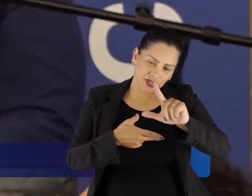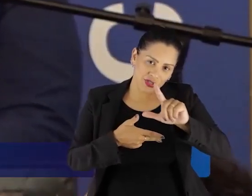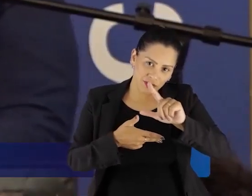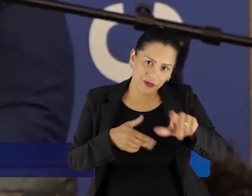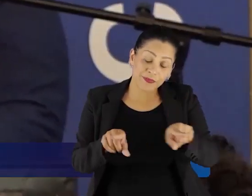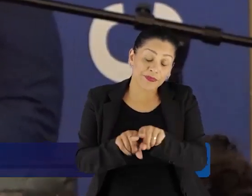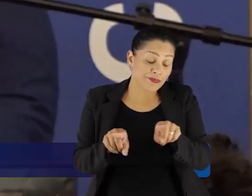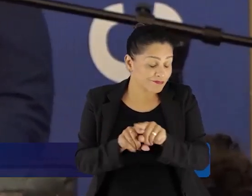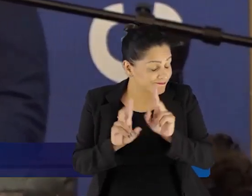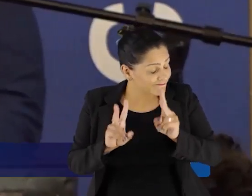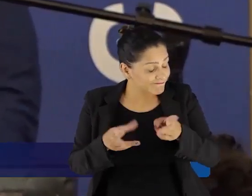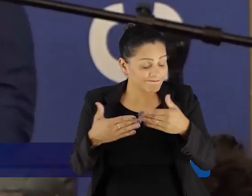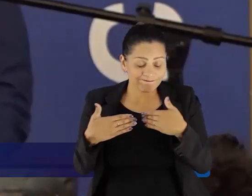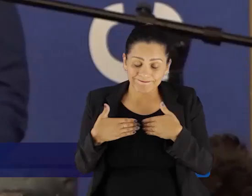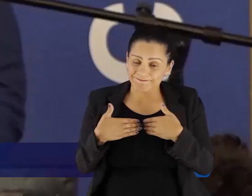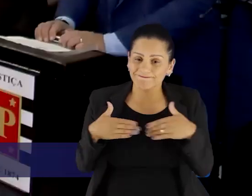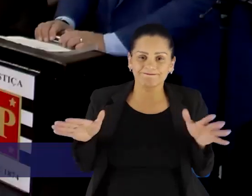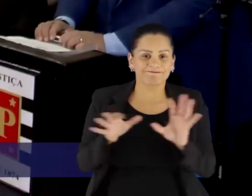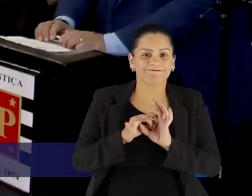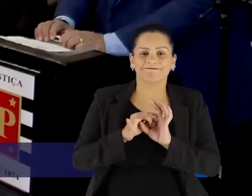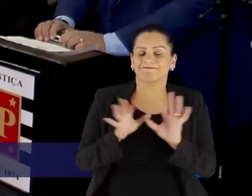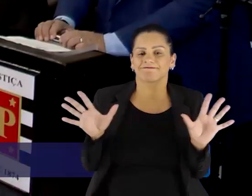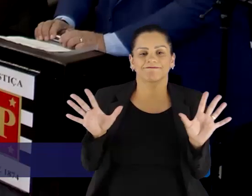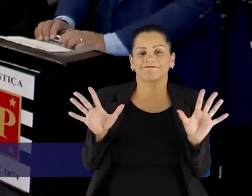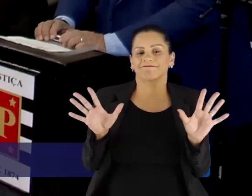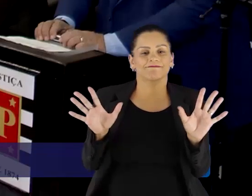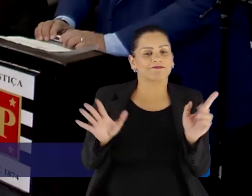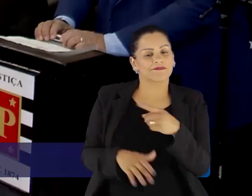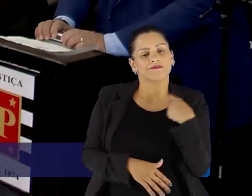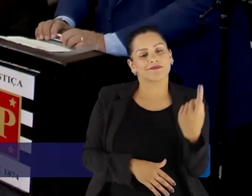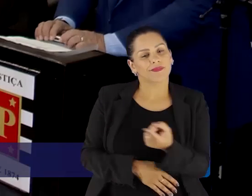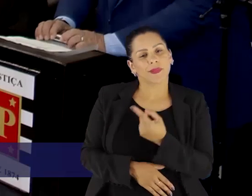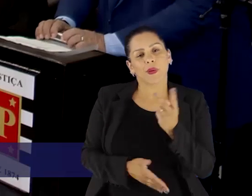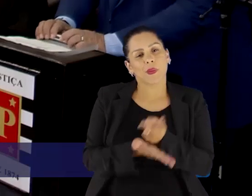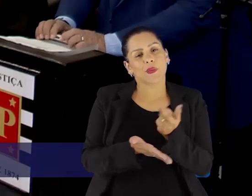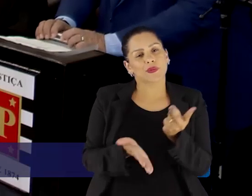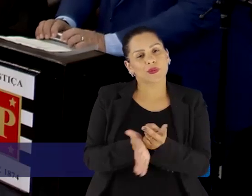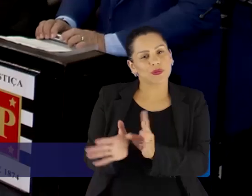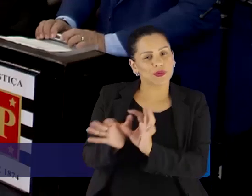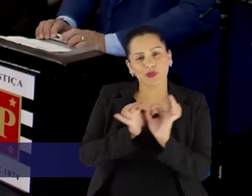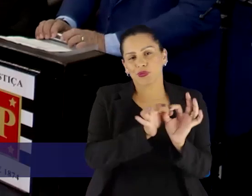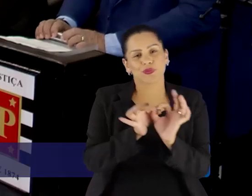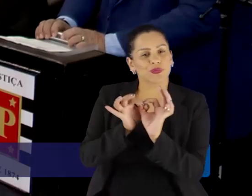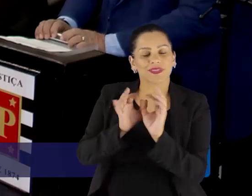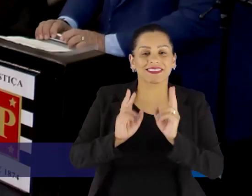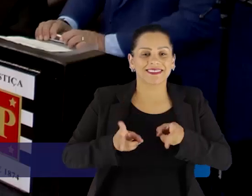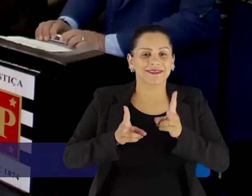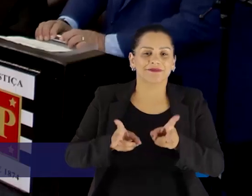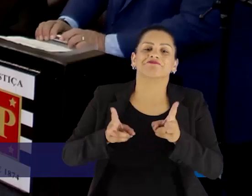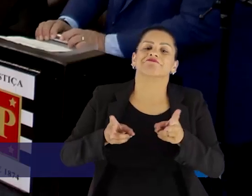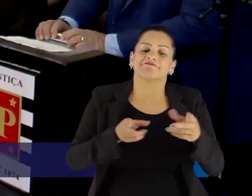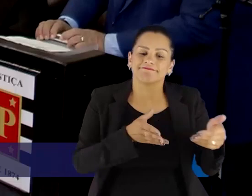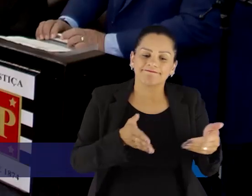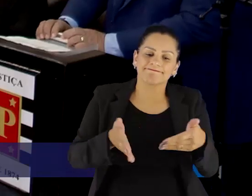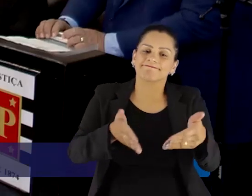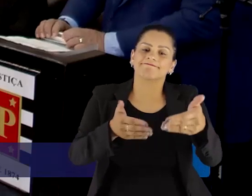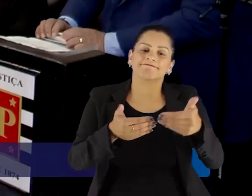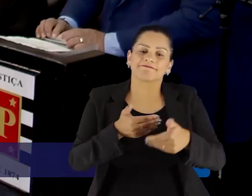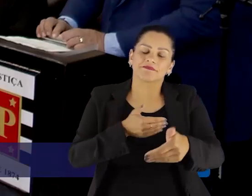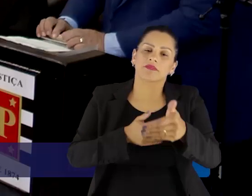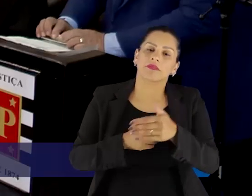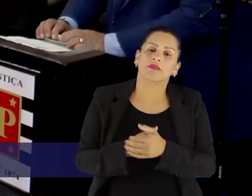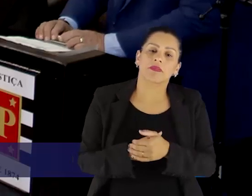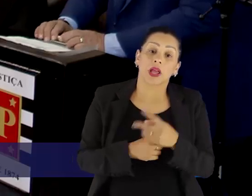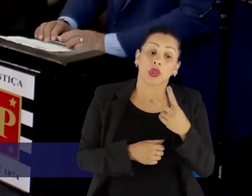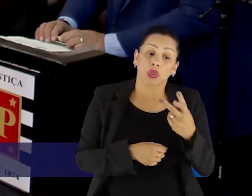me colocar sempre muito à disposição para que a gente possa juntos cada vez mais conduzir nesses